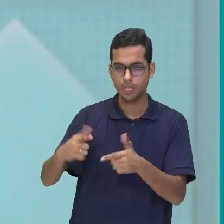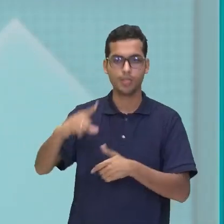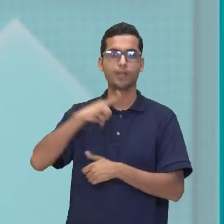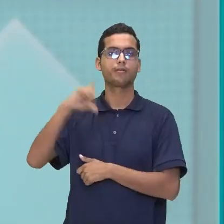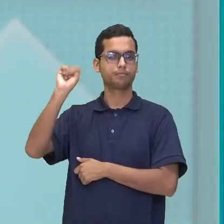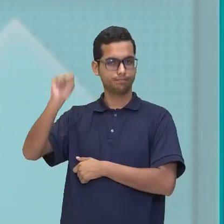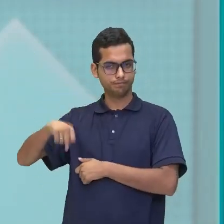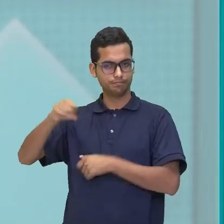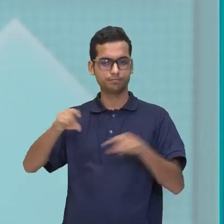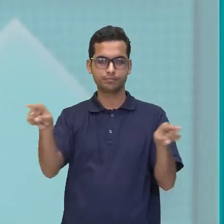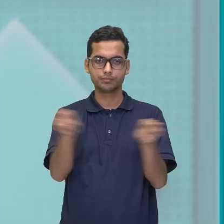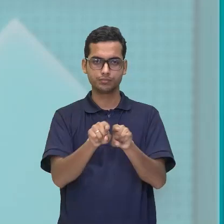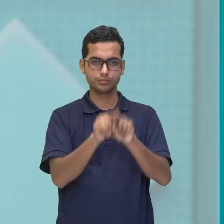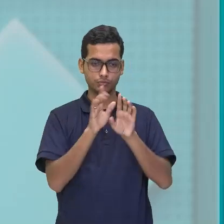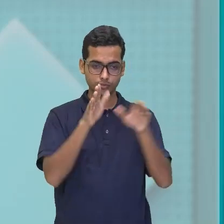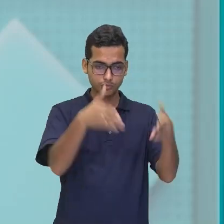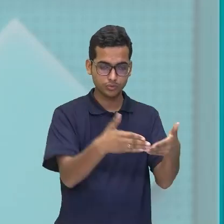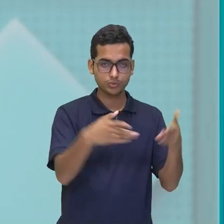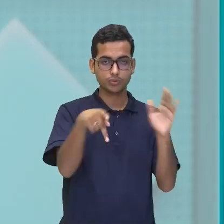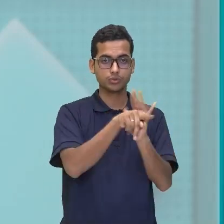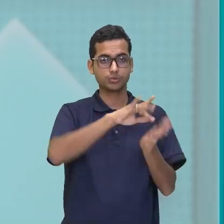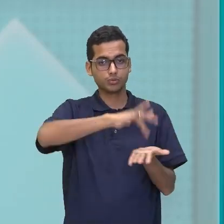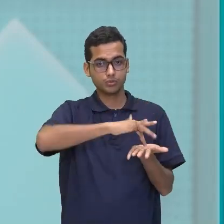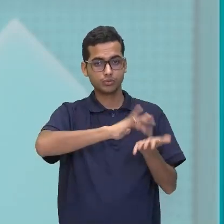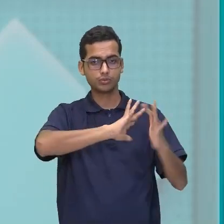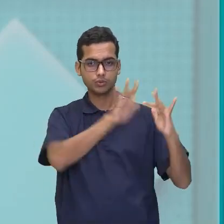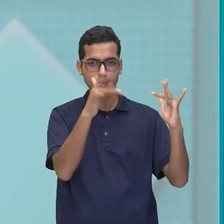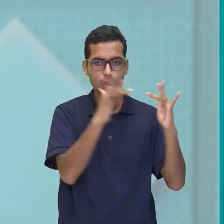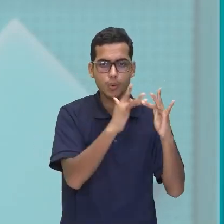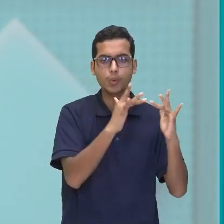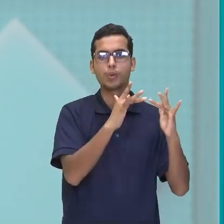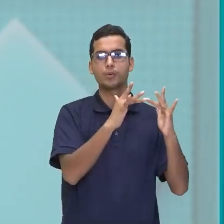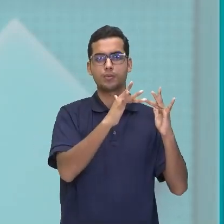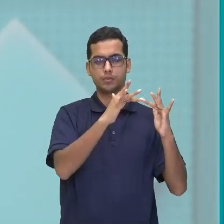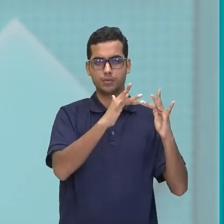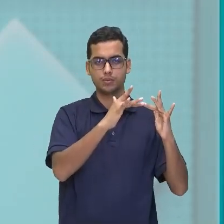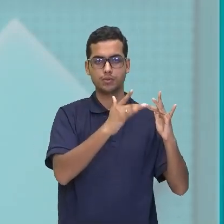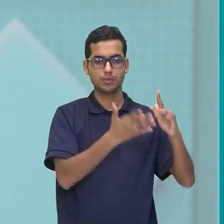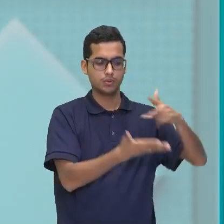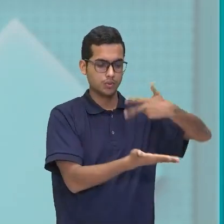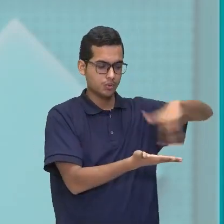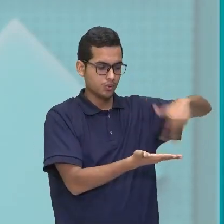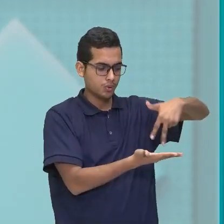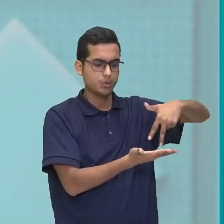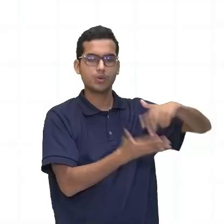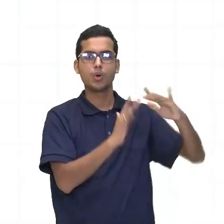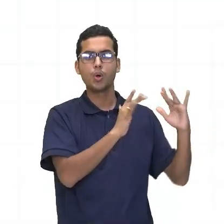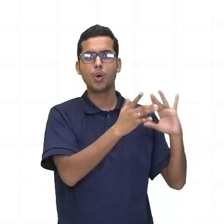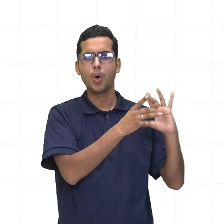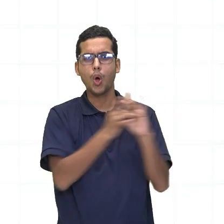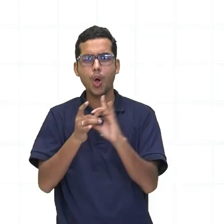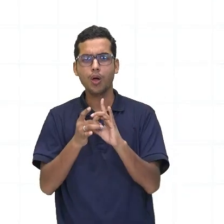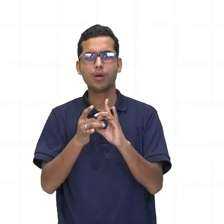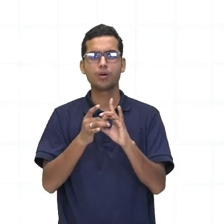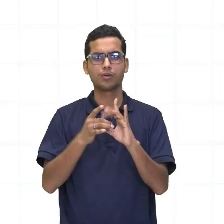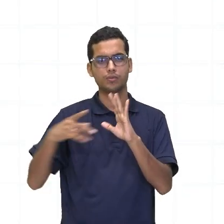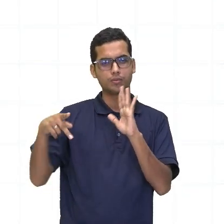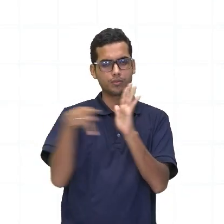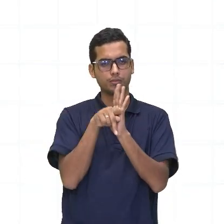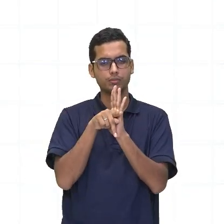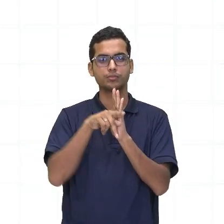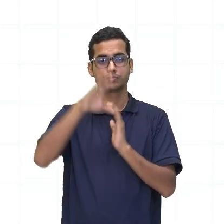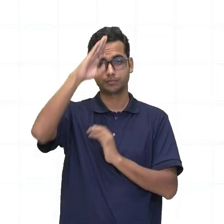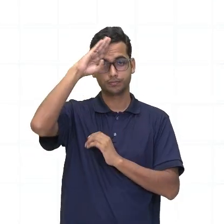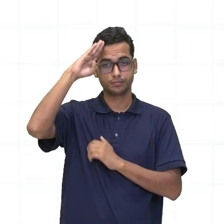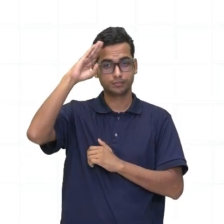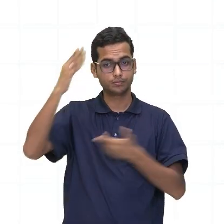também, mas nós estamos falando agora de danças clássicas, a questão acadêmica, tá? E eu trouxe uma imagem da dança flamenco aí